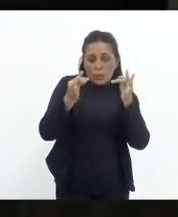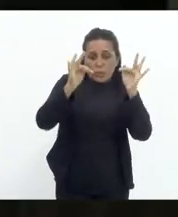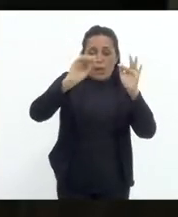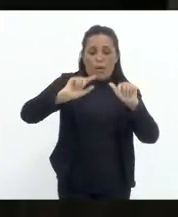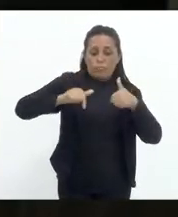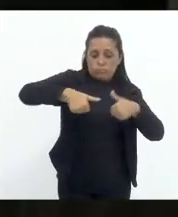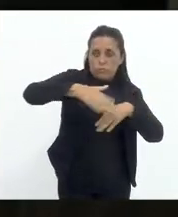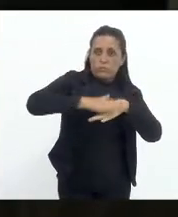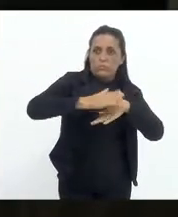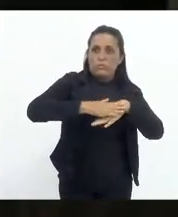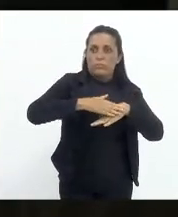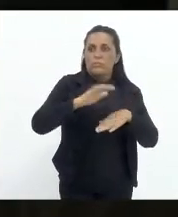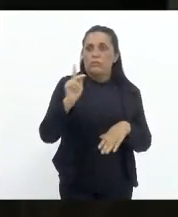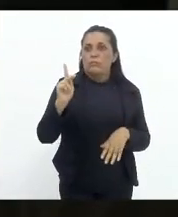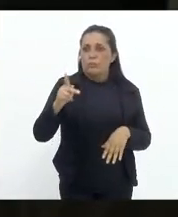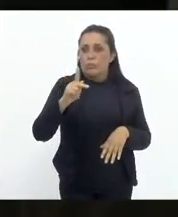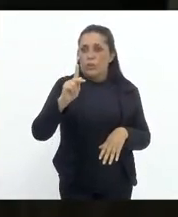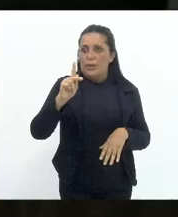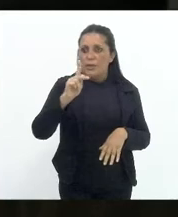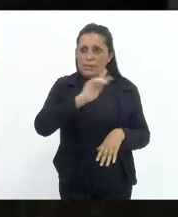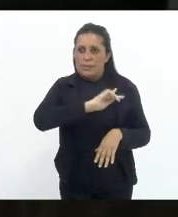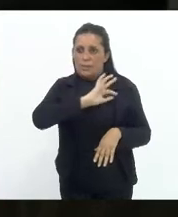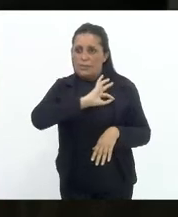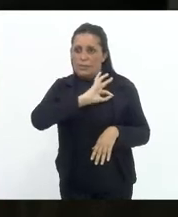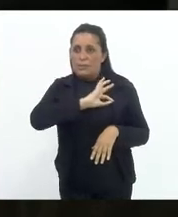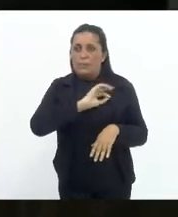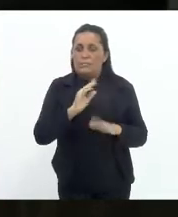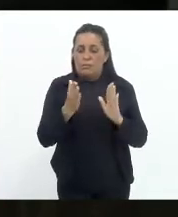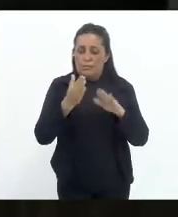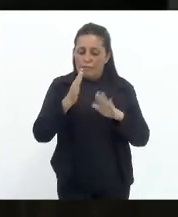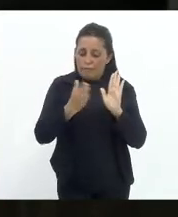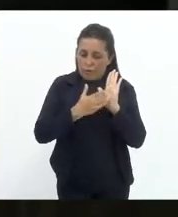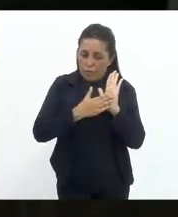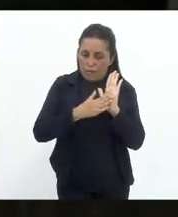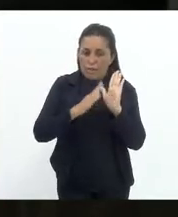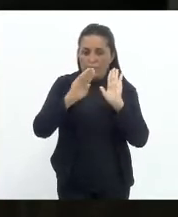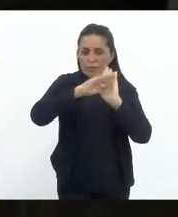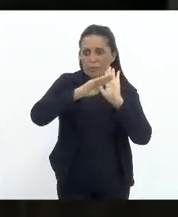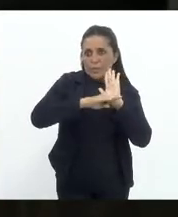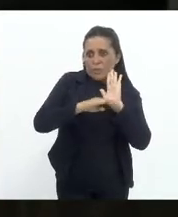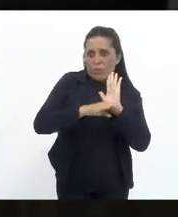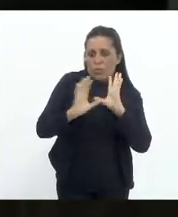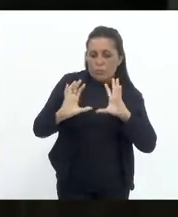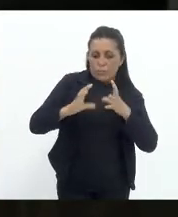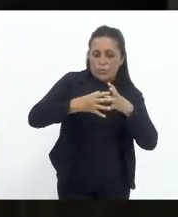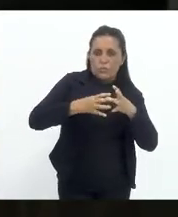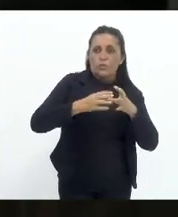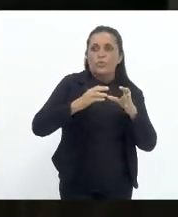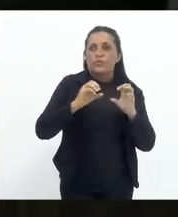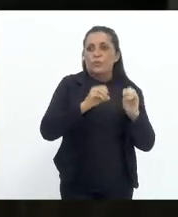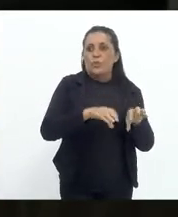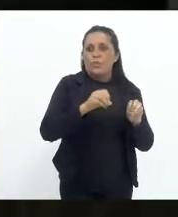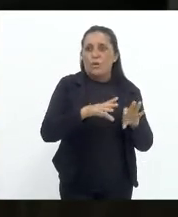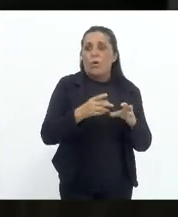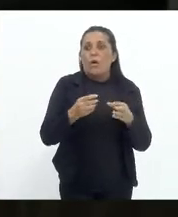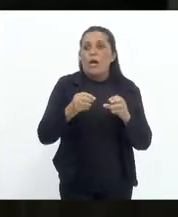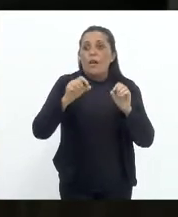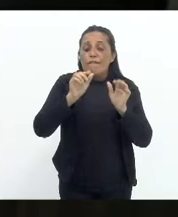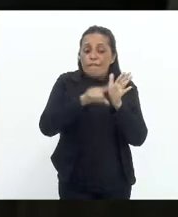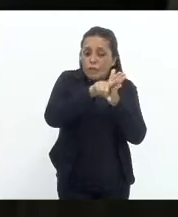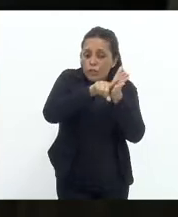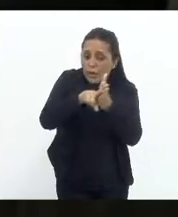polícia favoráveis servidores públicos favorável com as emendas da comissão de Educação de orçamento Finanças fiscalização financeira e